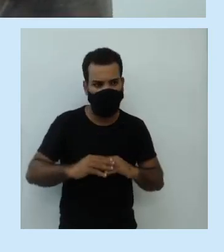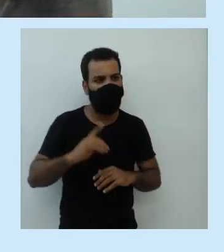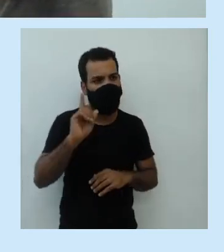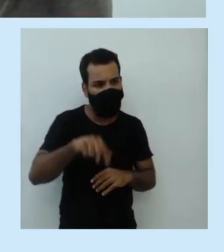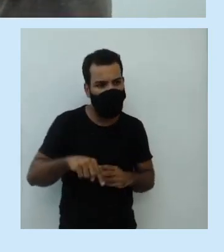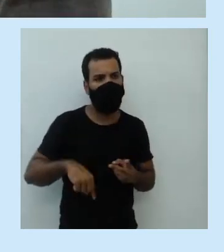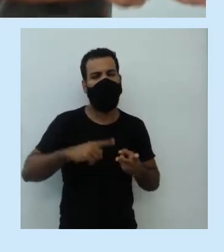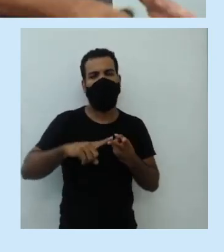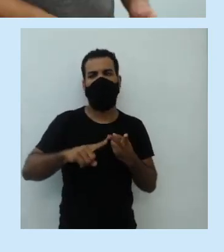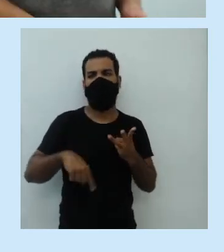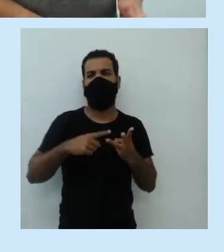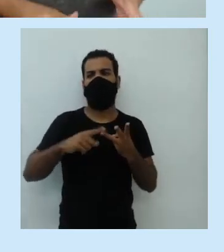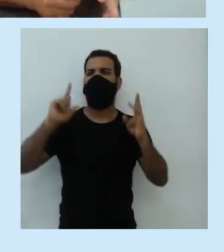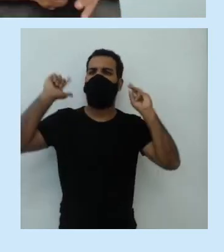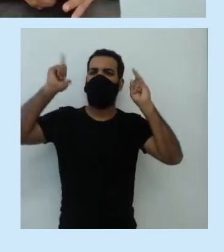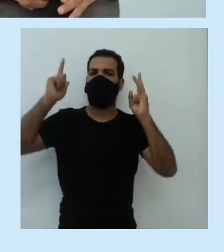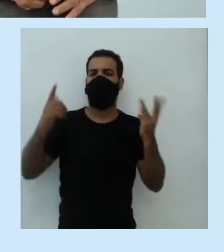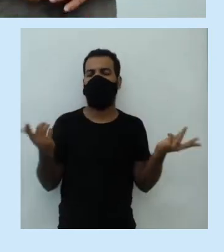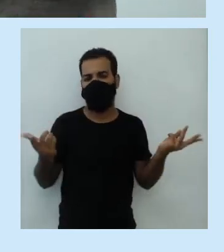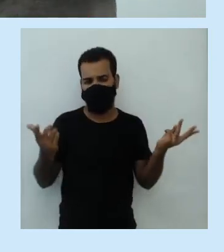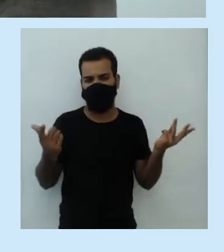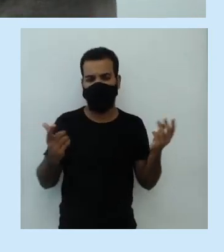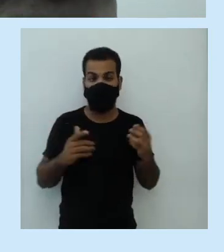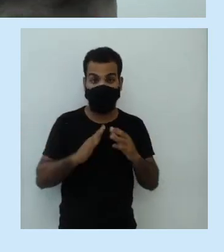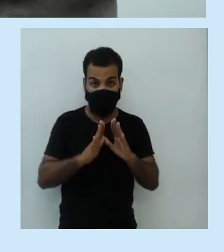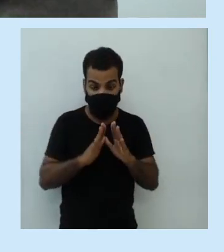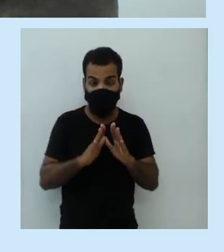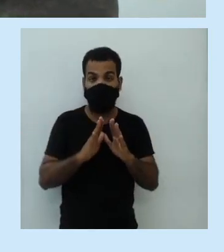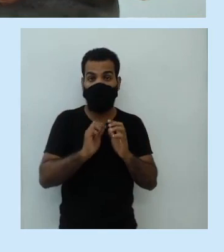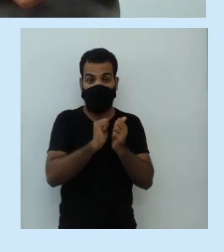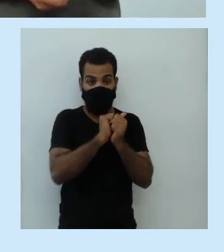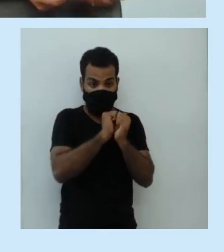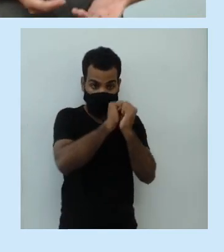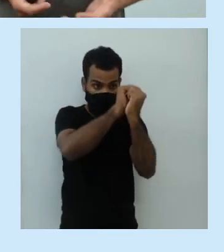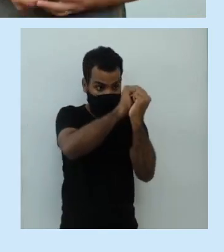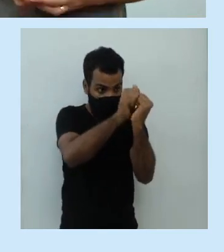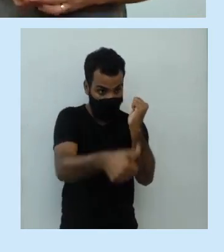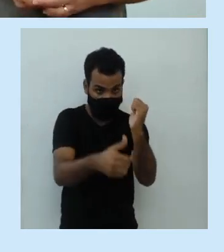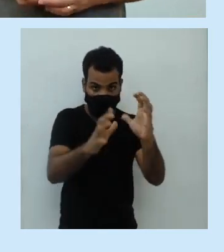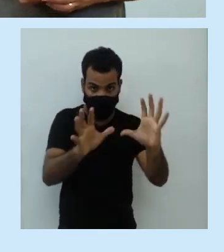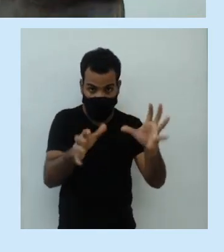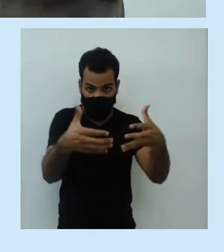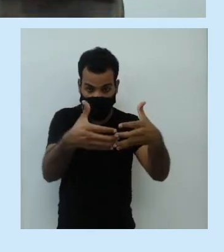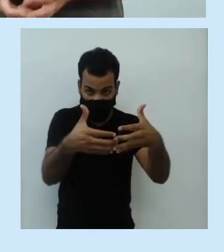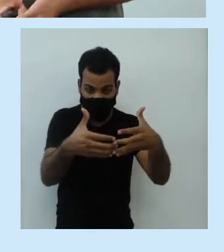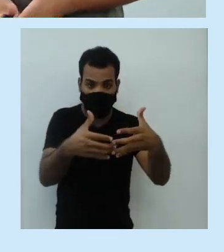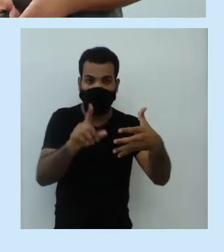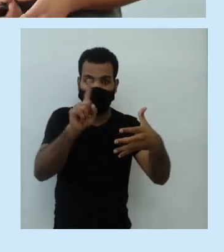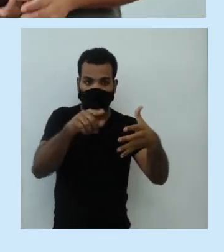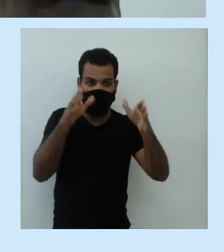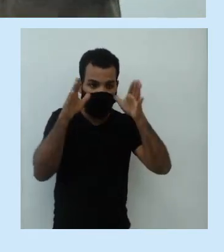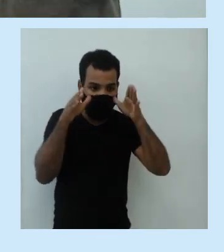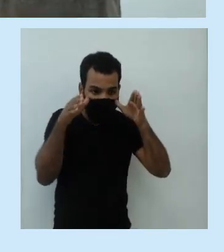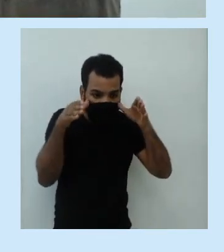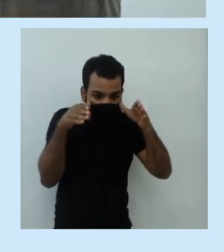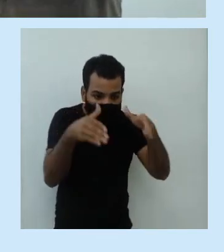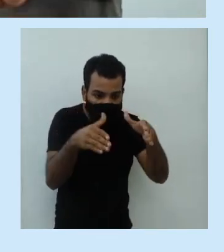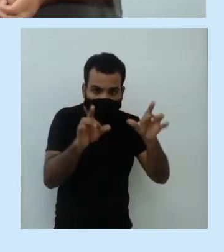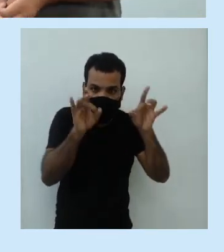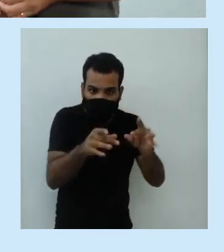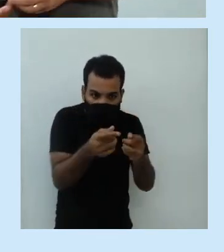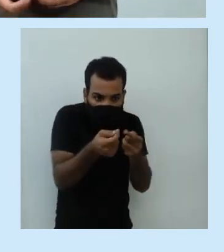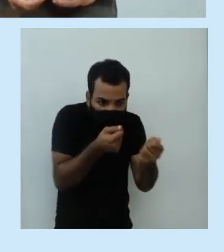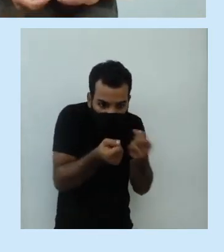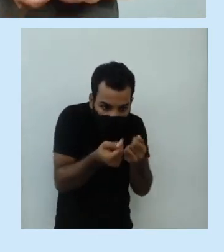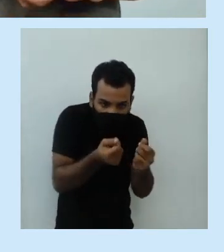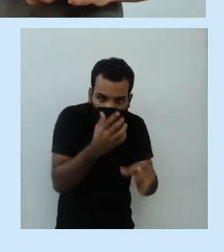profissional, vai para o lazer. Então, o fenômeno esporte coletivo não está voltado apenas para uma